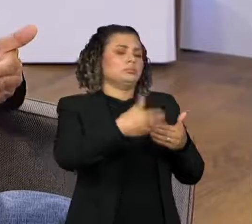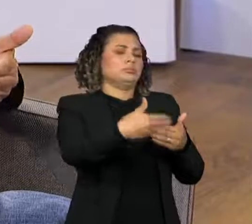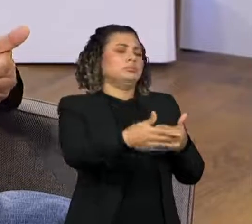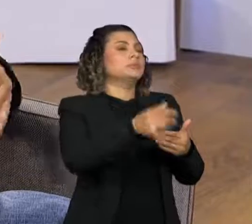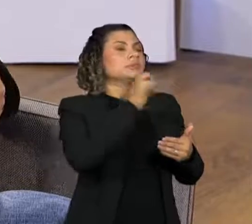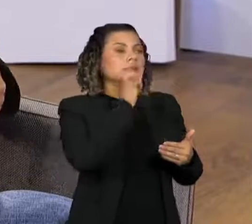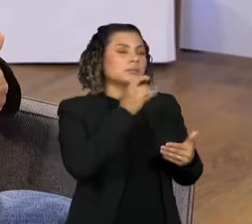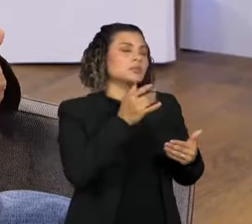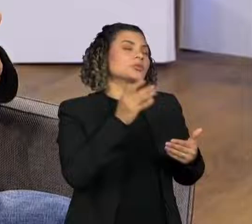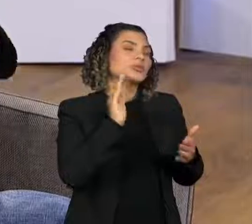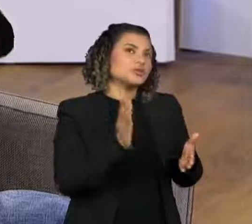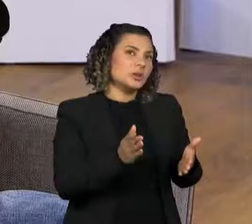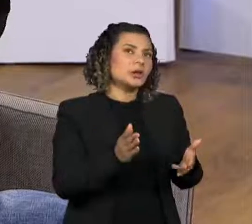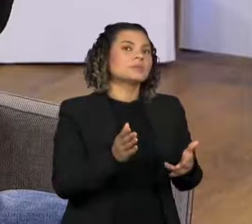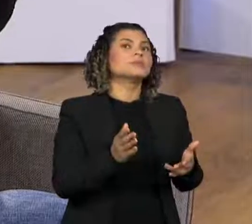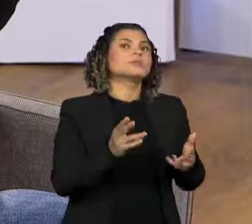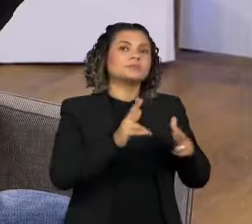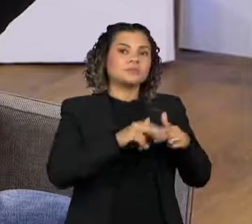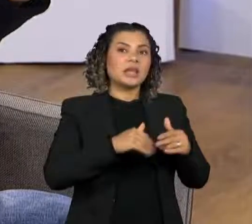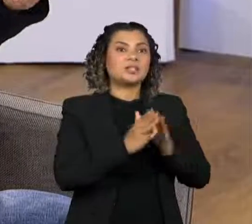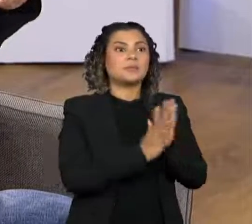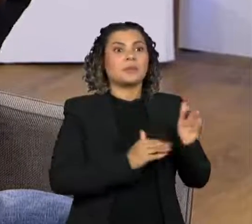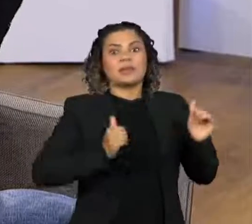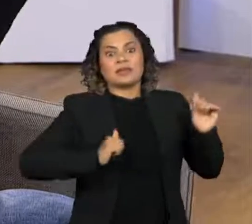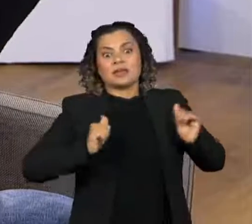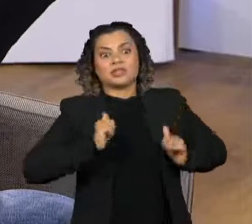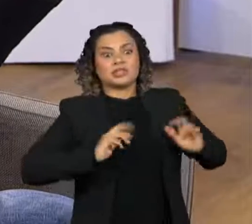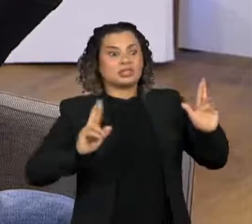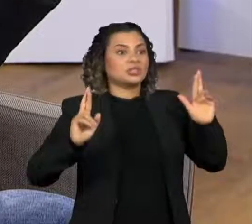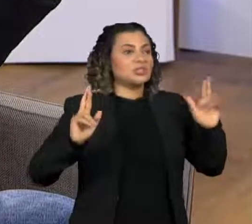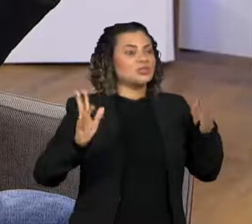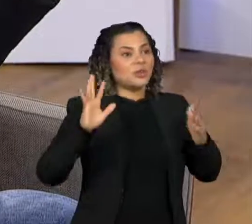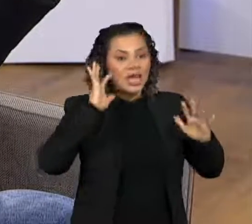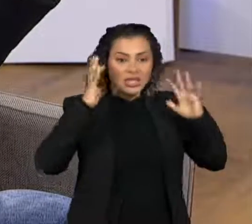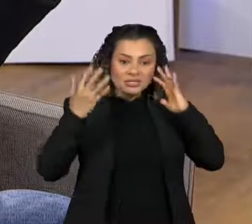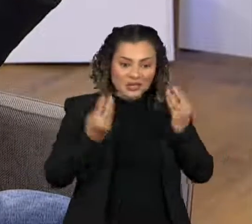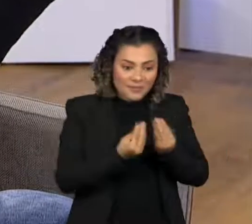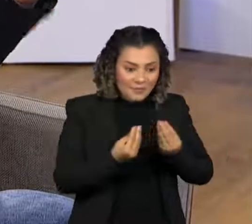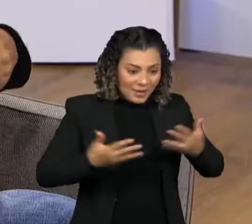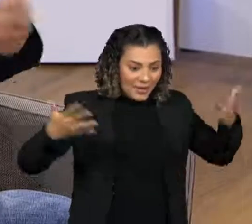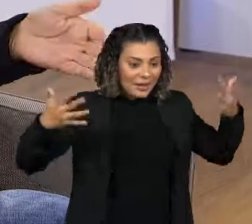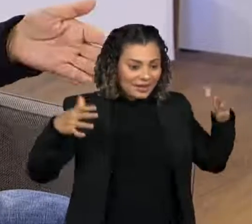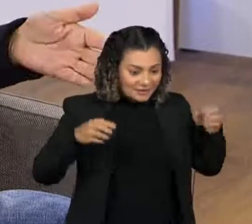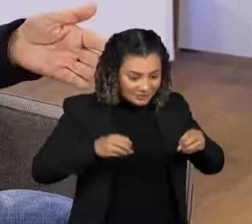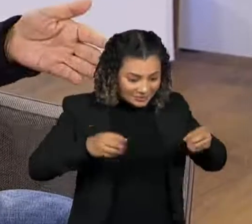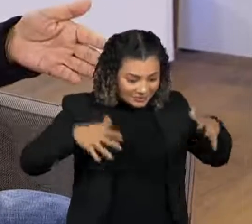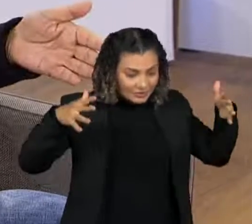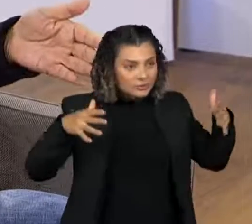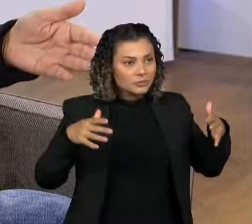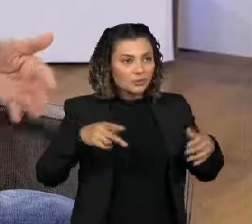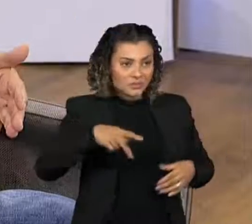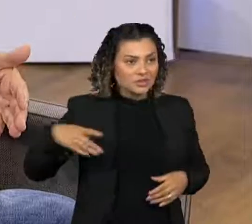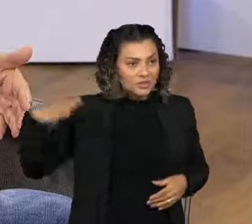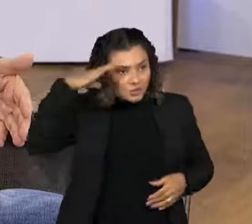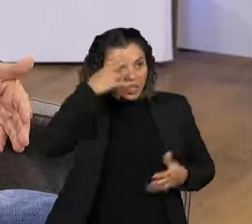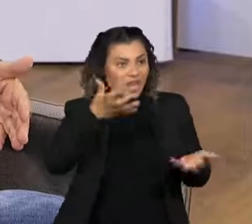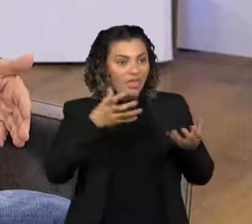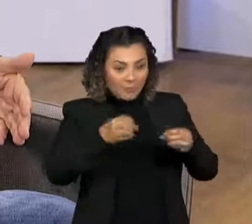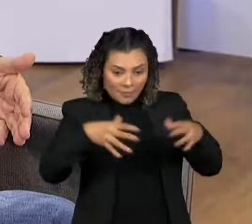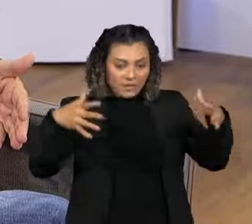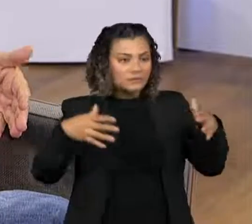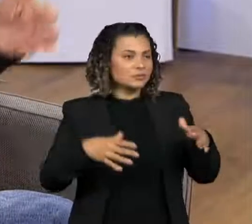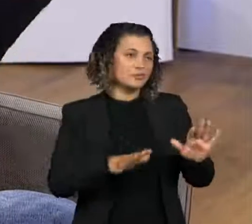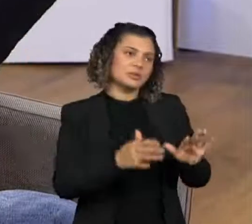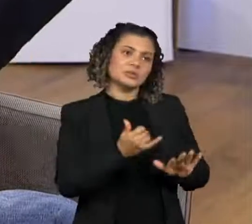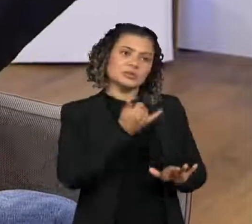a raiva, depois de passada a expectativa de uma solução mágica, que o próprio Bolsonaro estimula, seja através